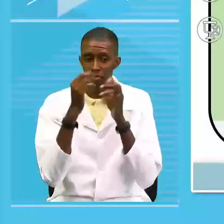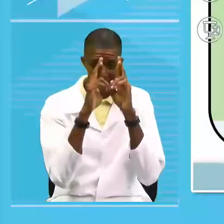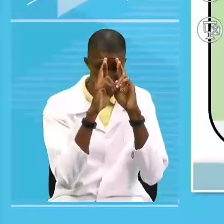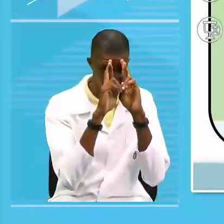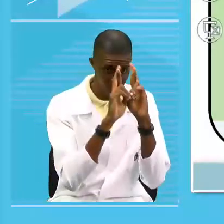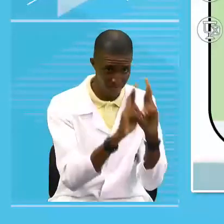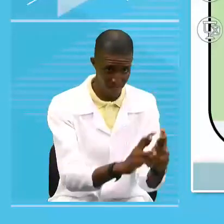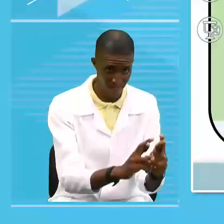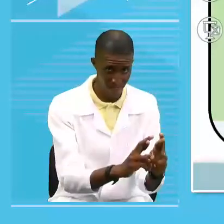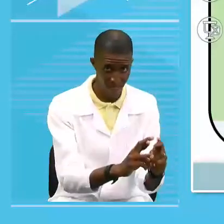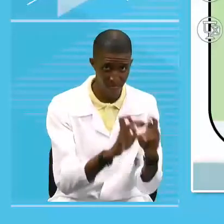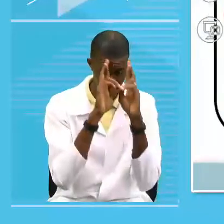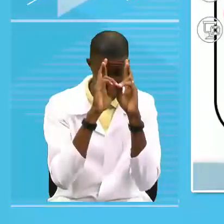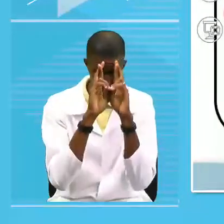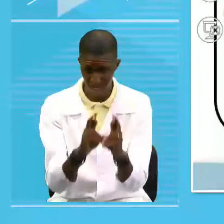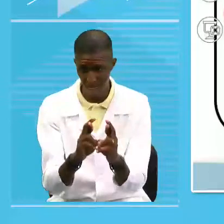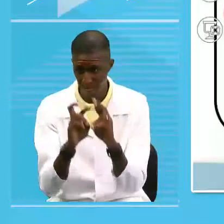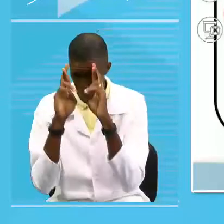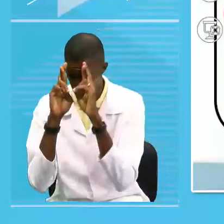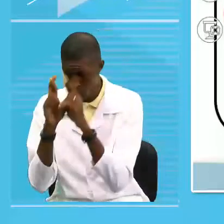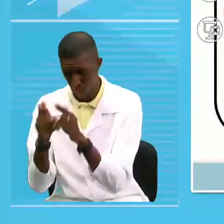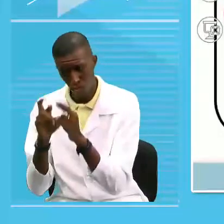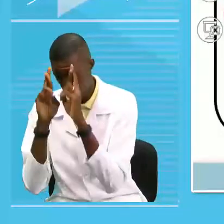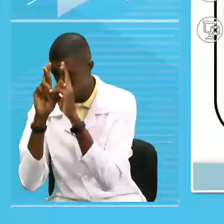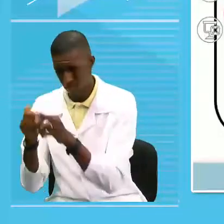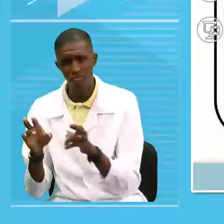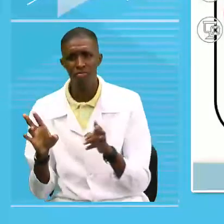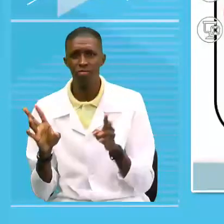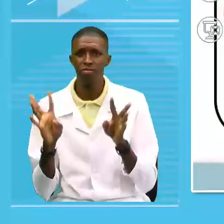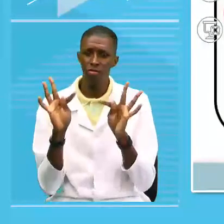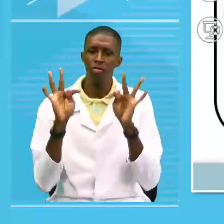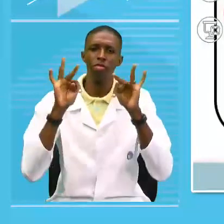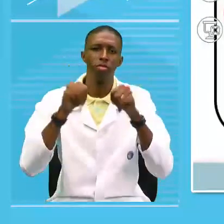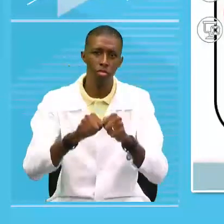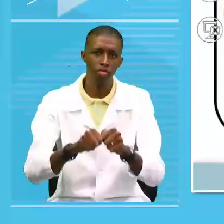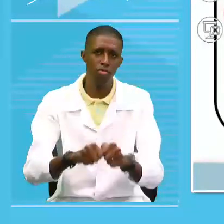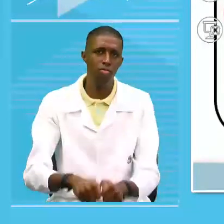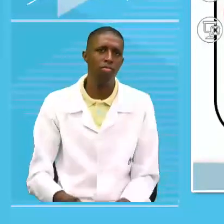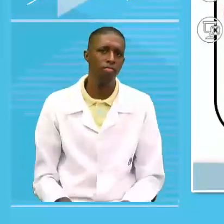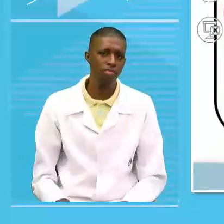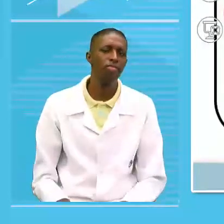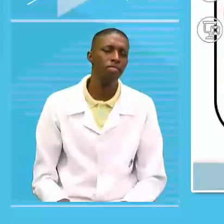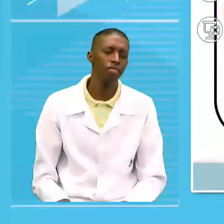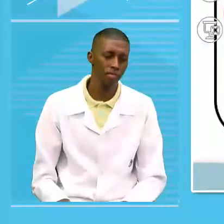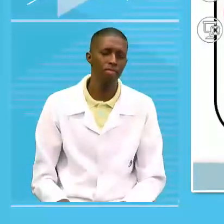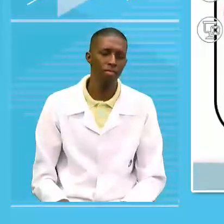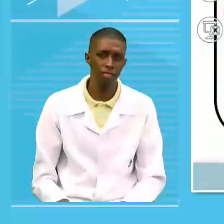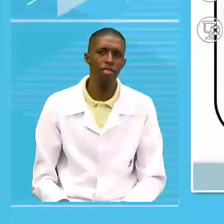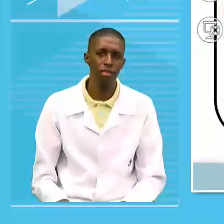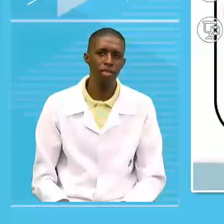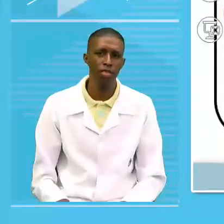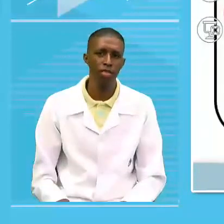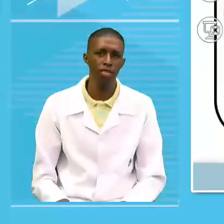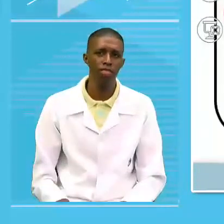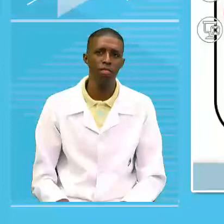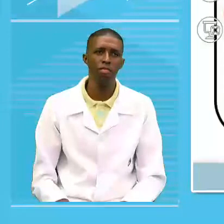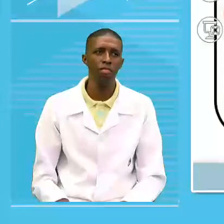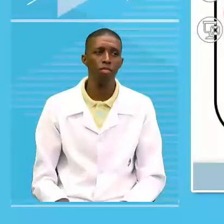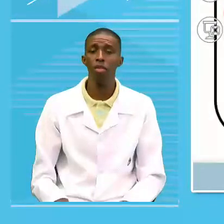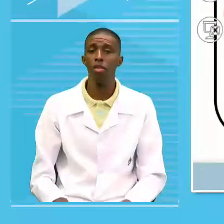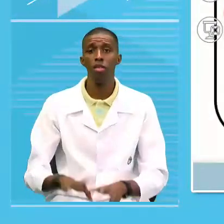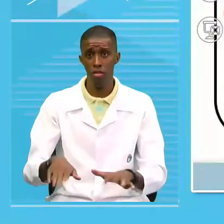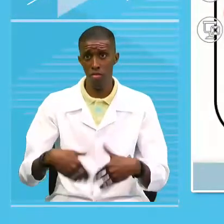de como é que eu consigo conviver com uma outra pessoa será que eu consigo compreender